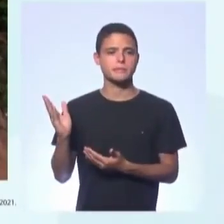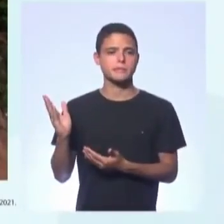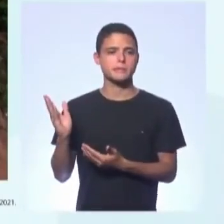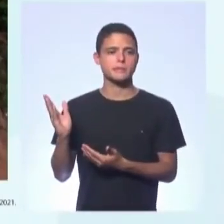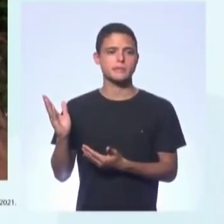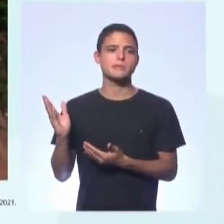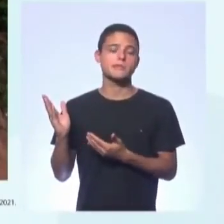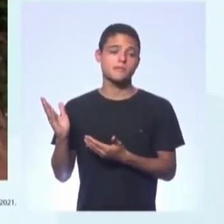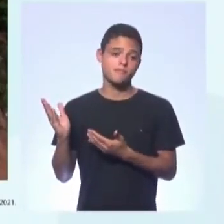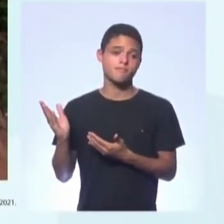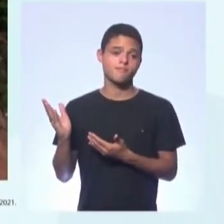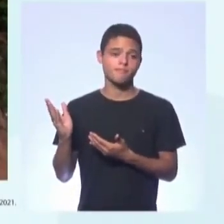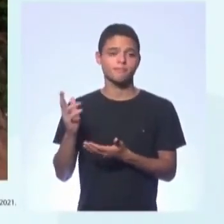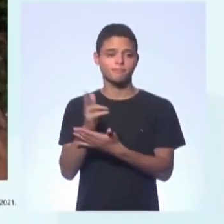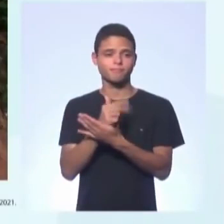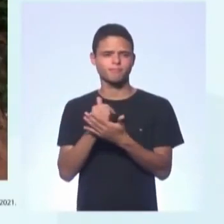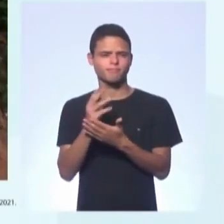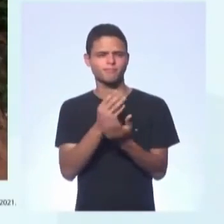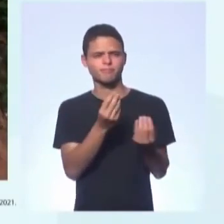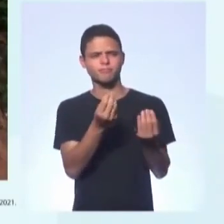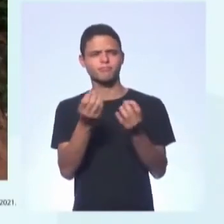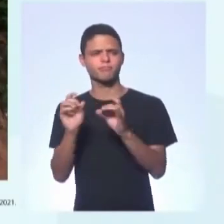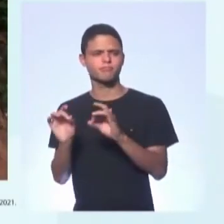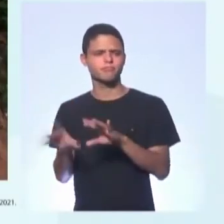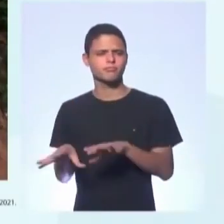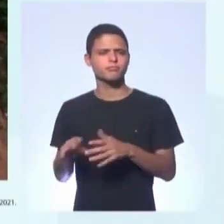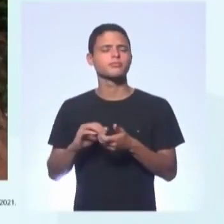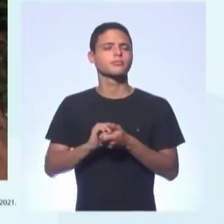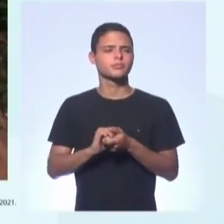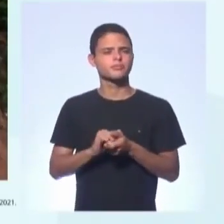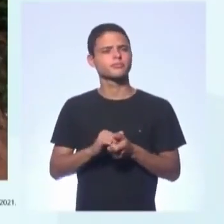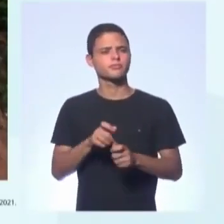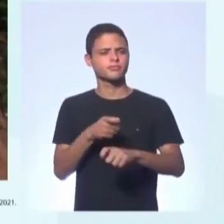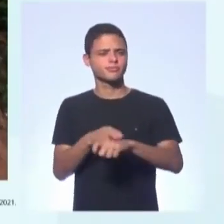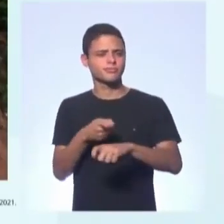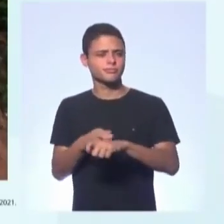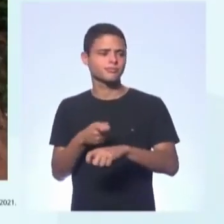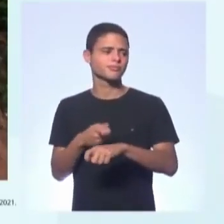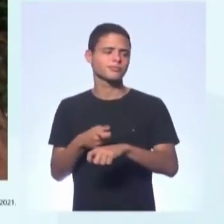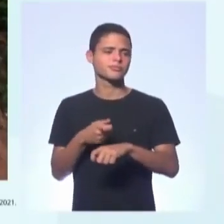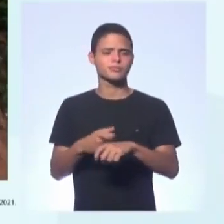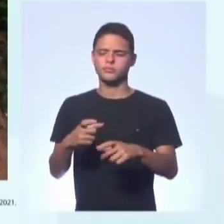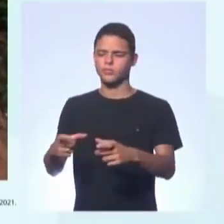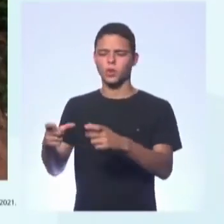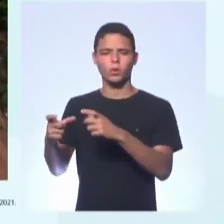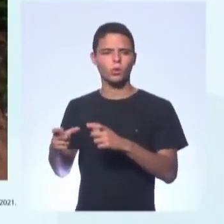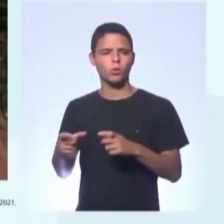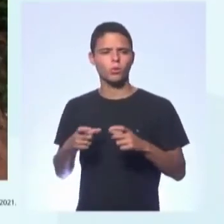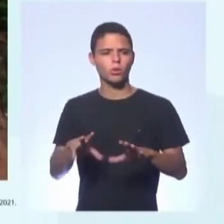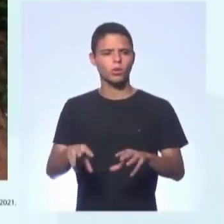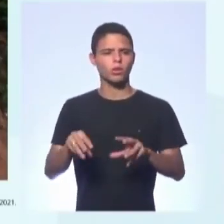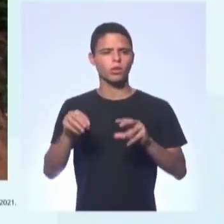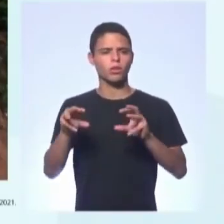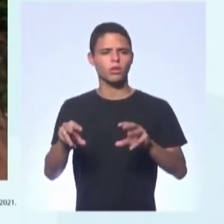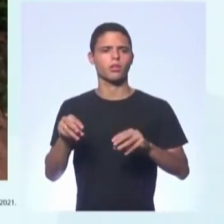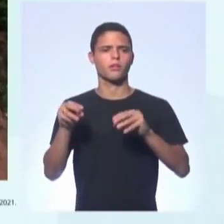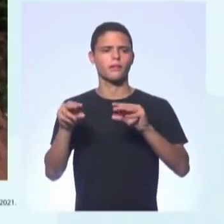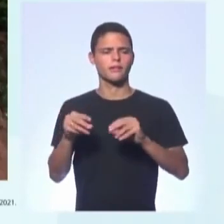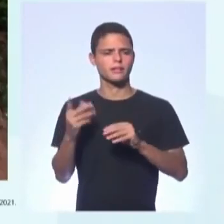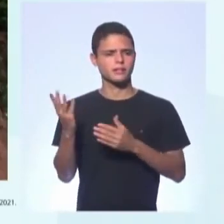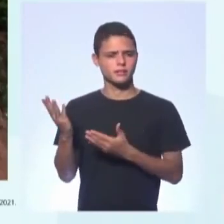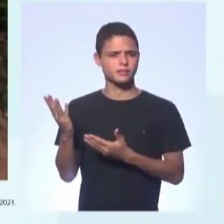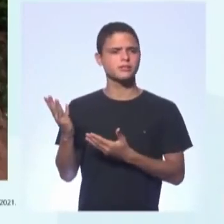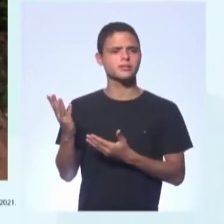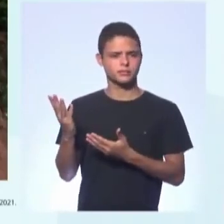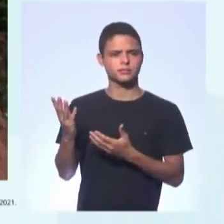a imagem cheia de lixo, né, de resíduo sólido, num terreno, tá certo? E esse terreno aí é